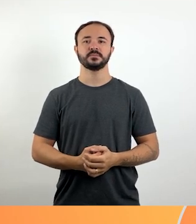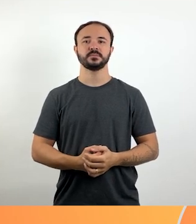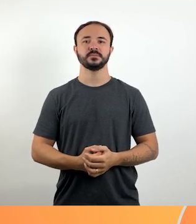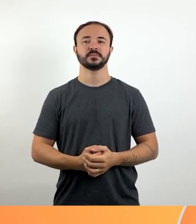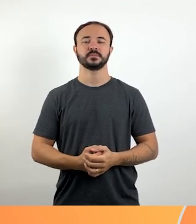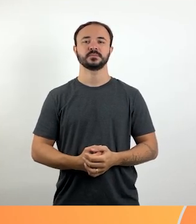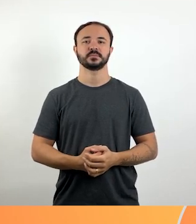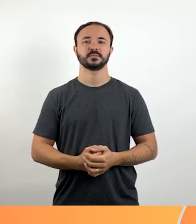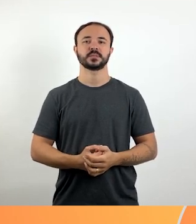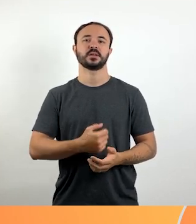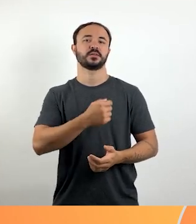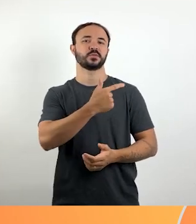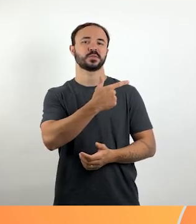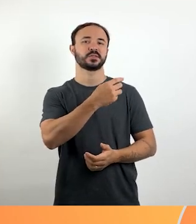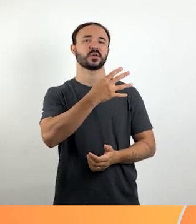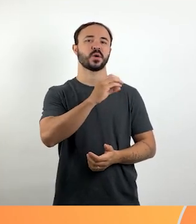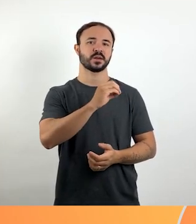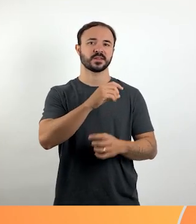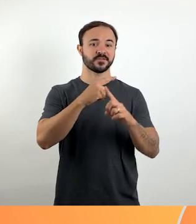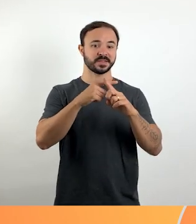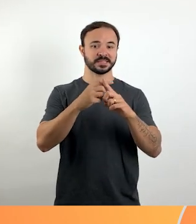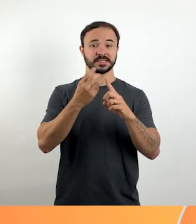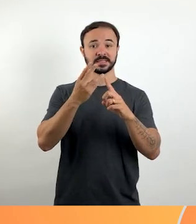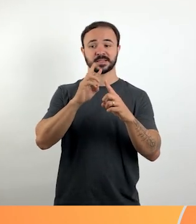720. Né? Não deu